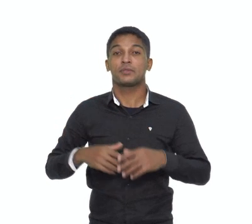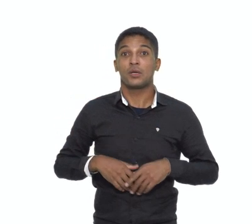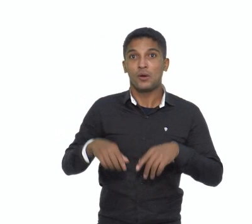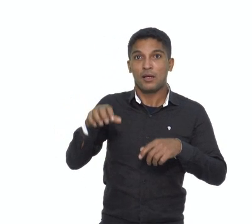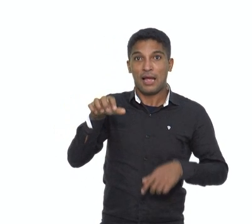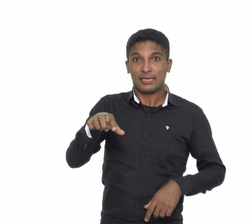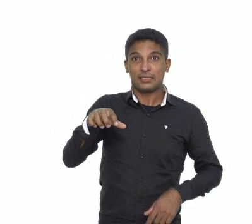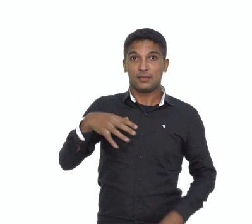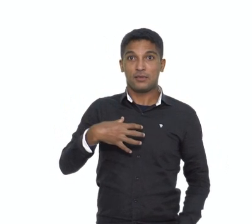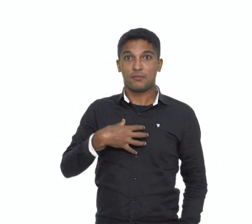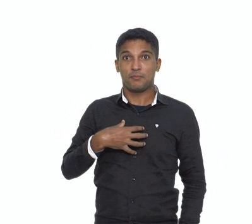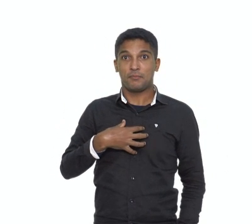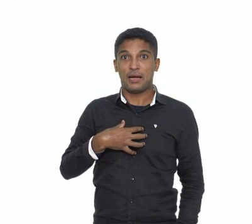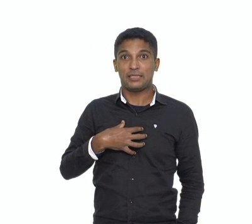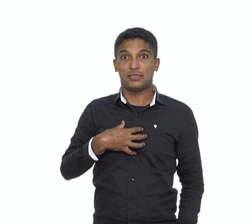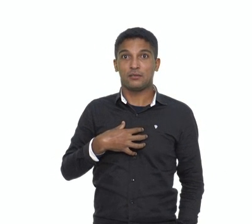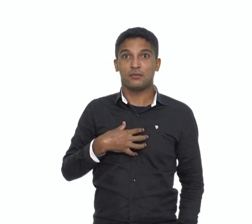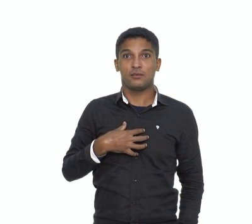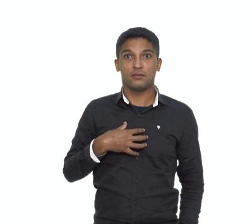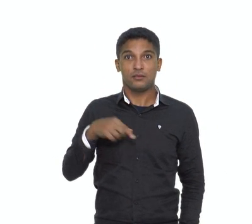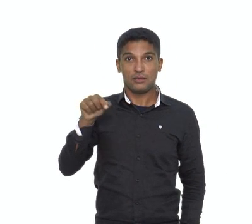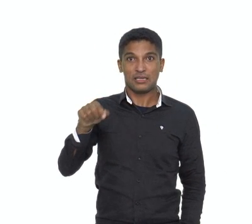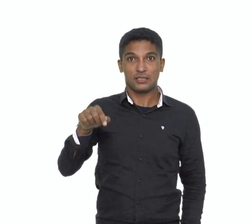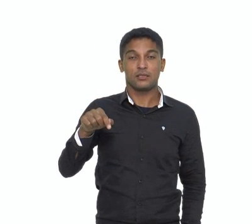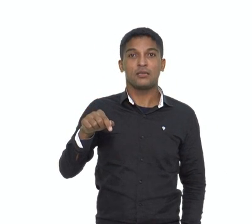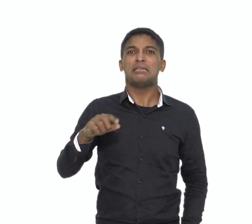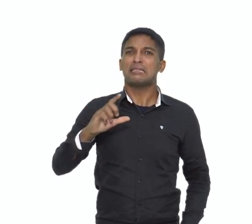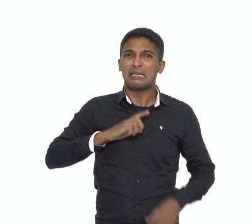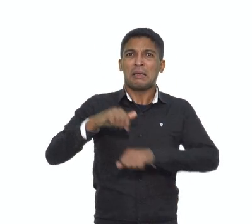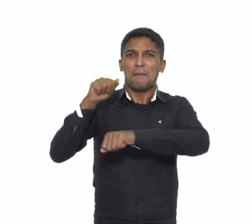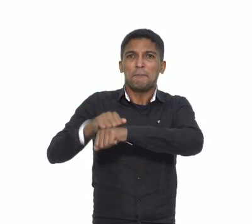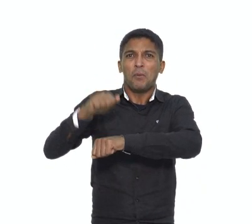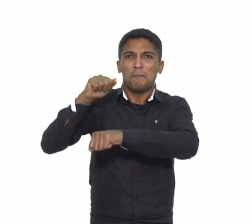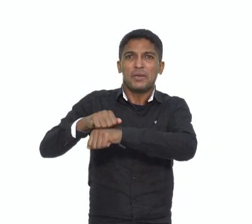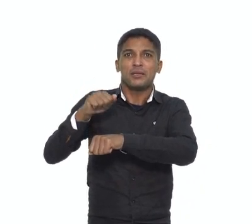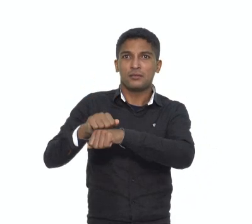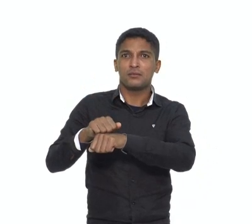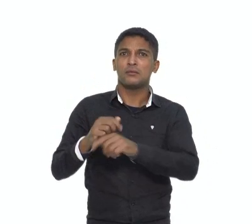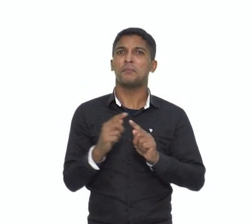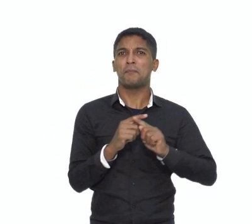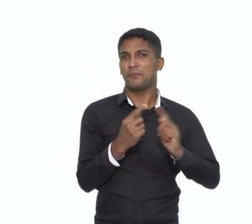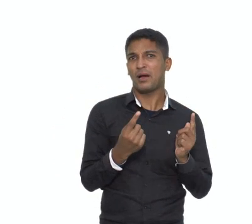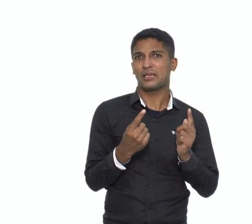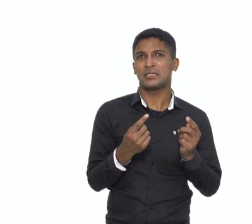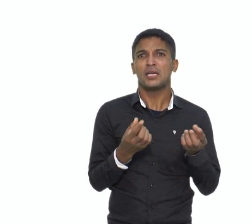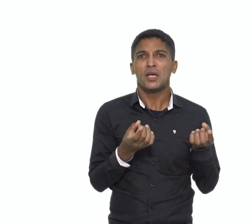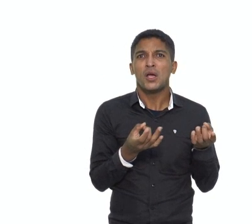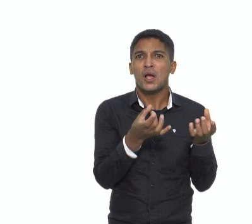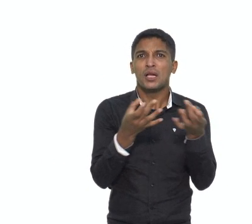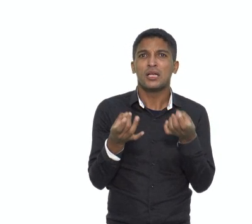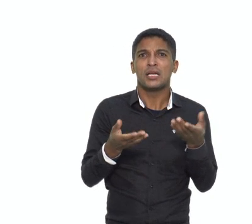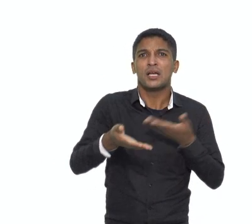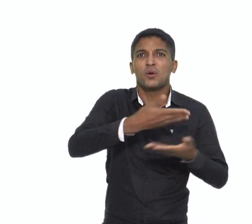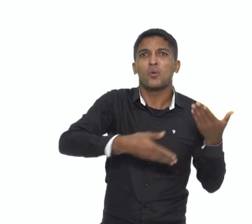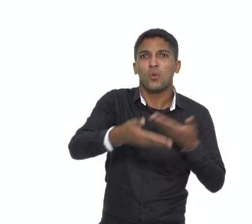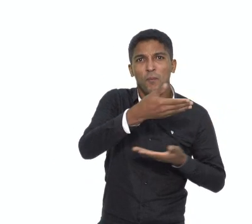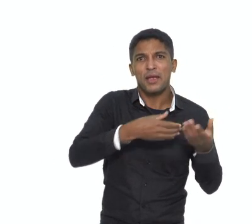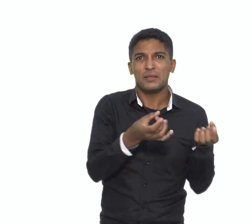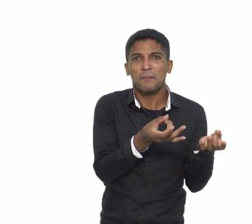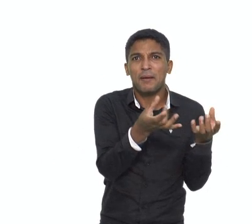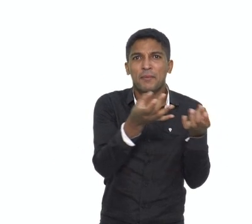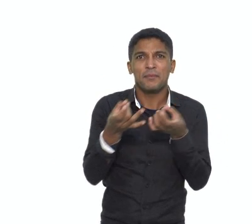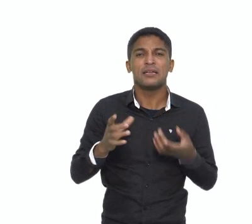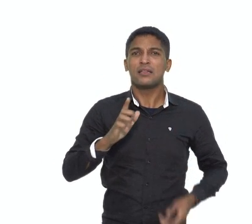maioria da população a situação era de pobreza, que se agravou com o aumento dos preços dos alimentos, consequência dos impostos